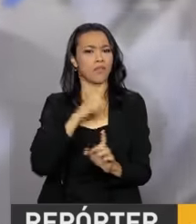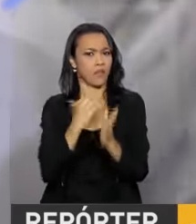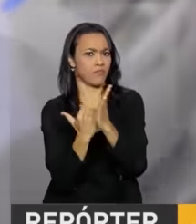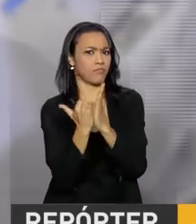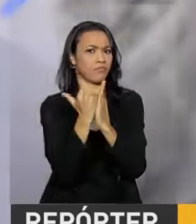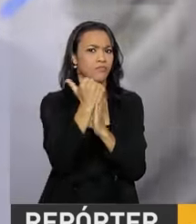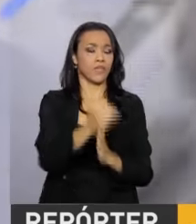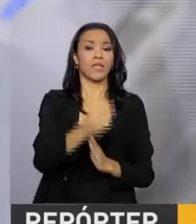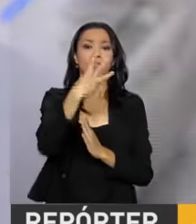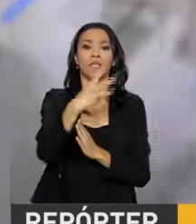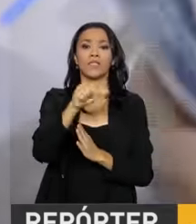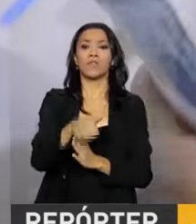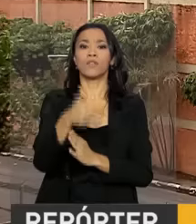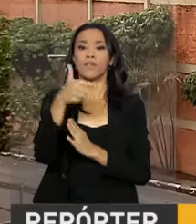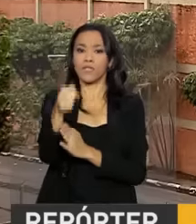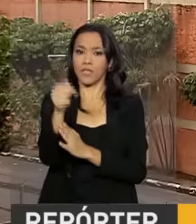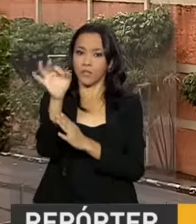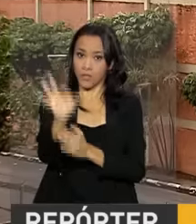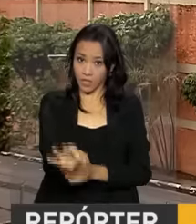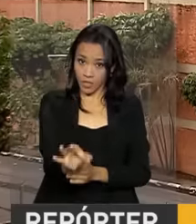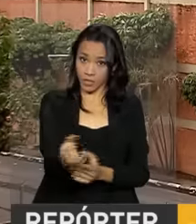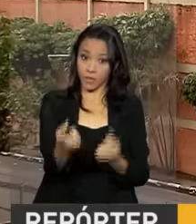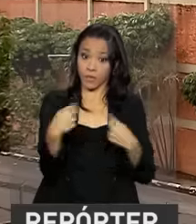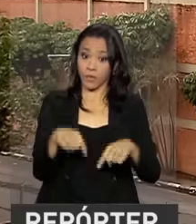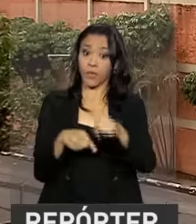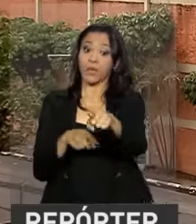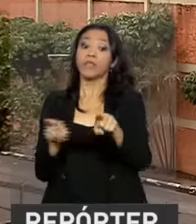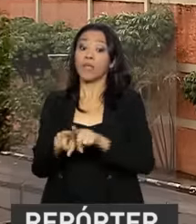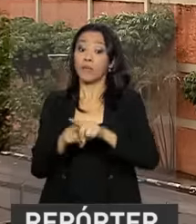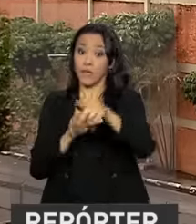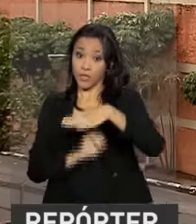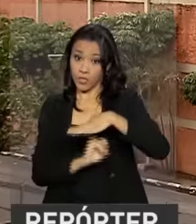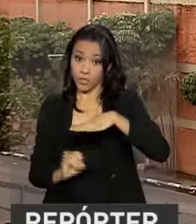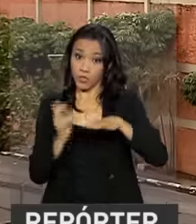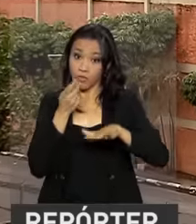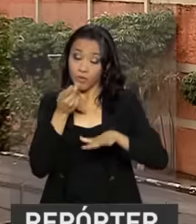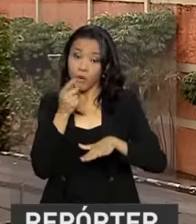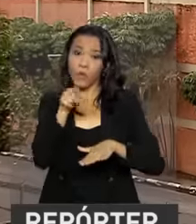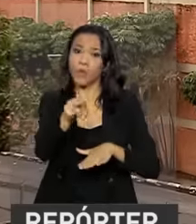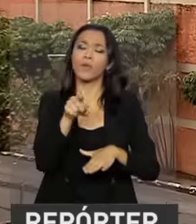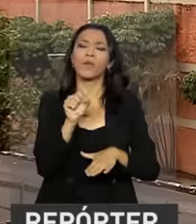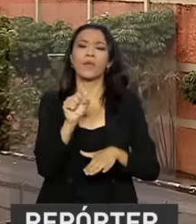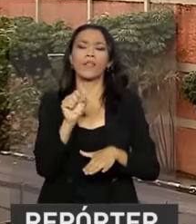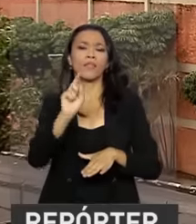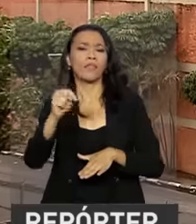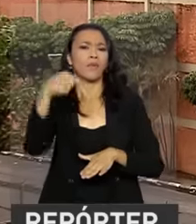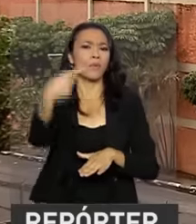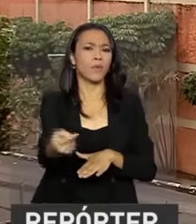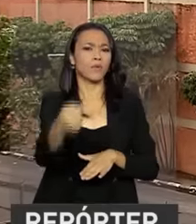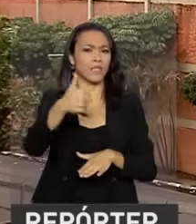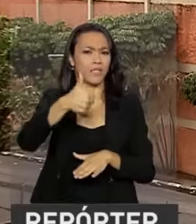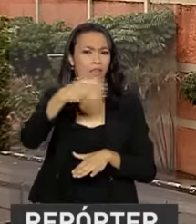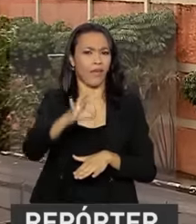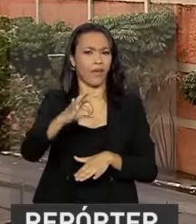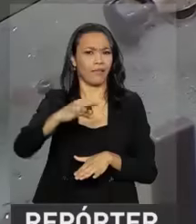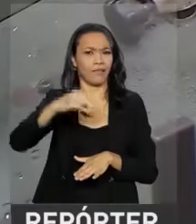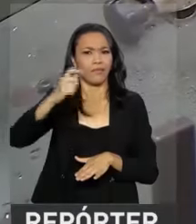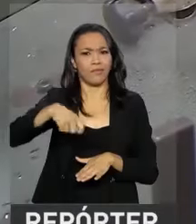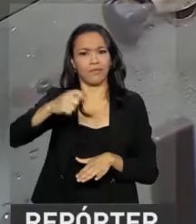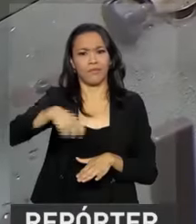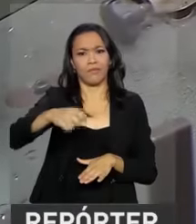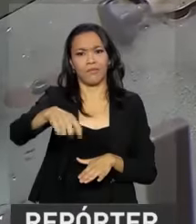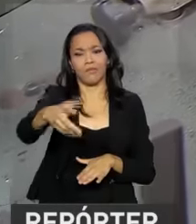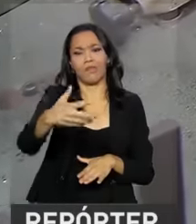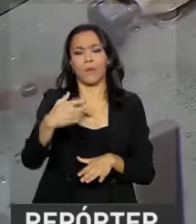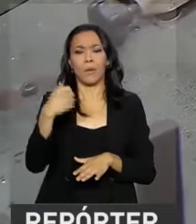de 3,7%. O Instituto também revelou avanço nos investimentos, depois de 10 trimestres de queda.